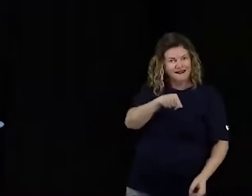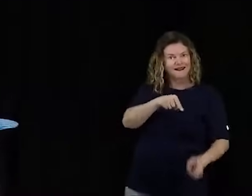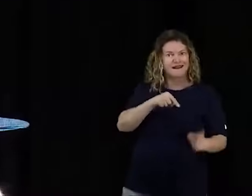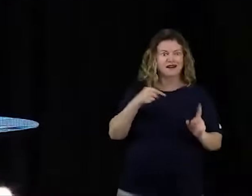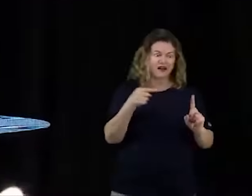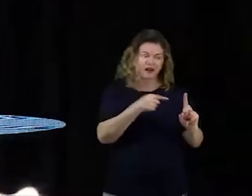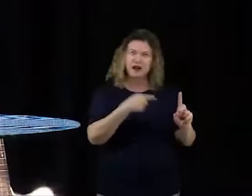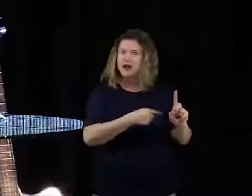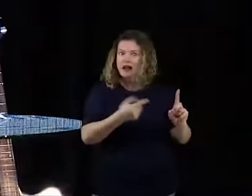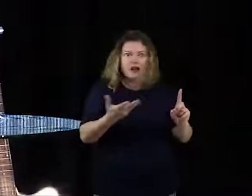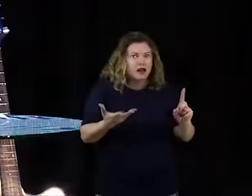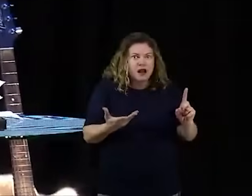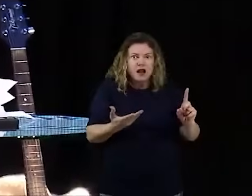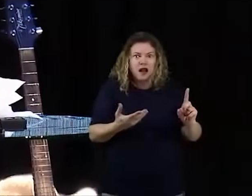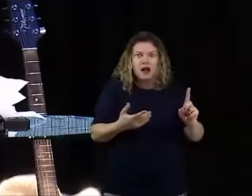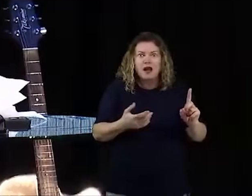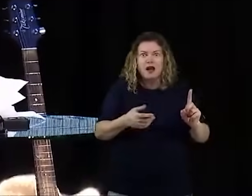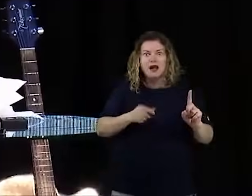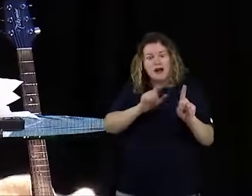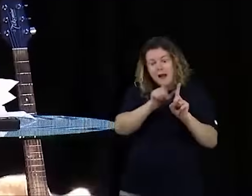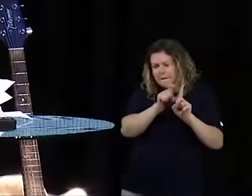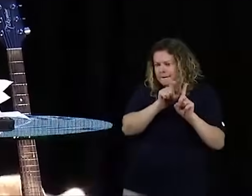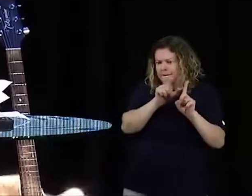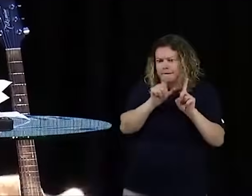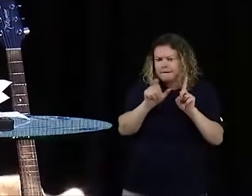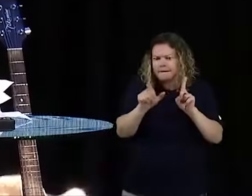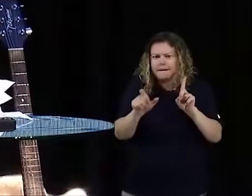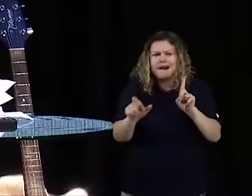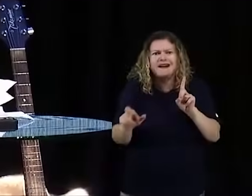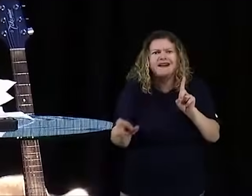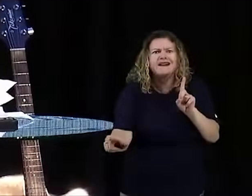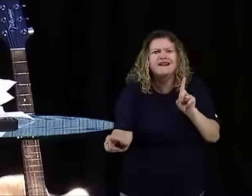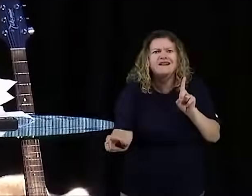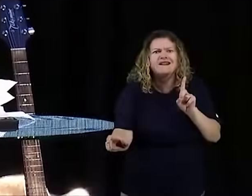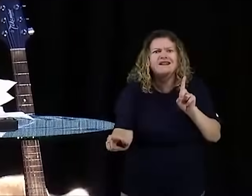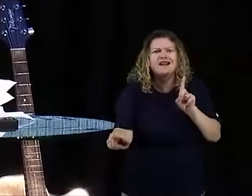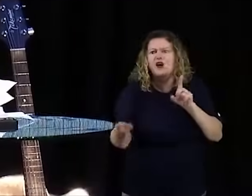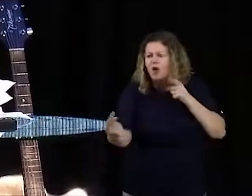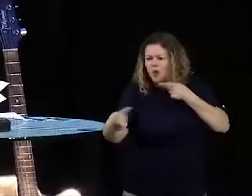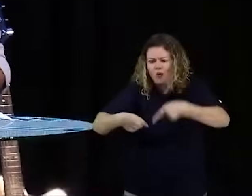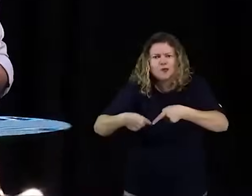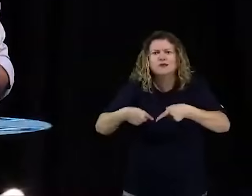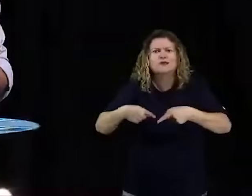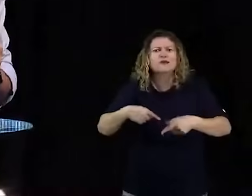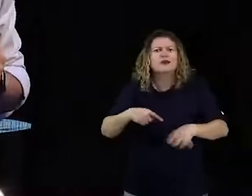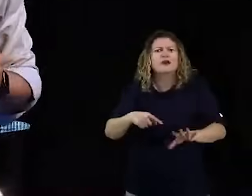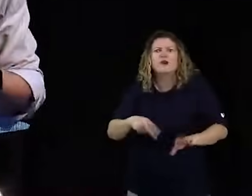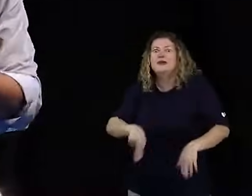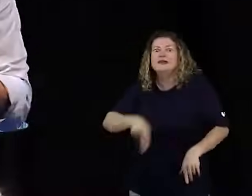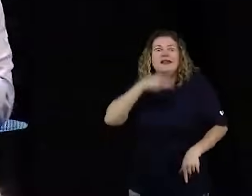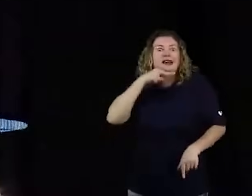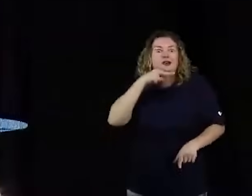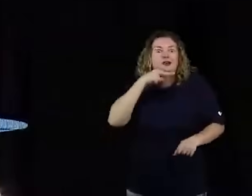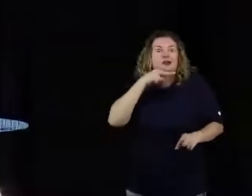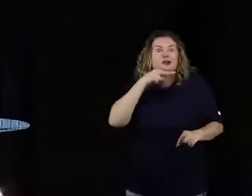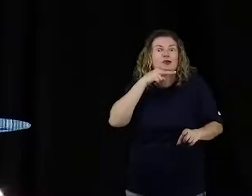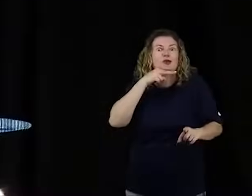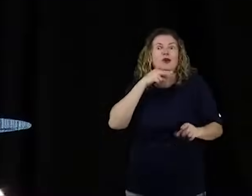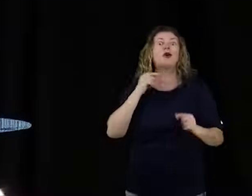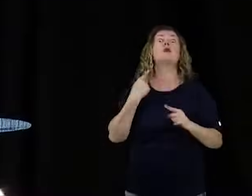Jafé ele é pai de c mas C desonra oo pai e na